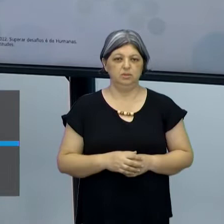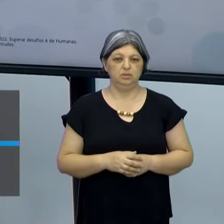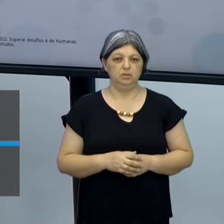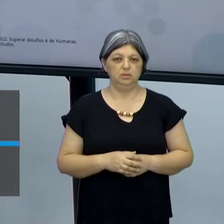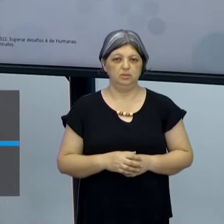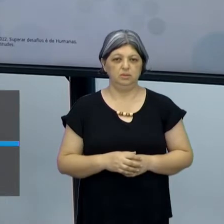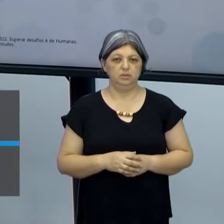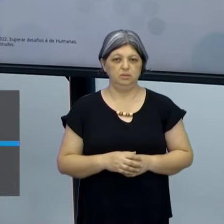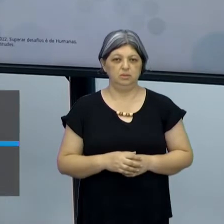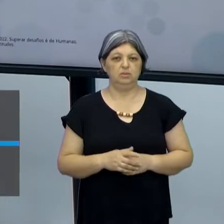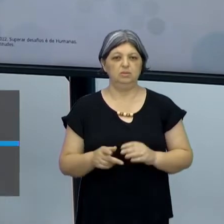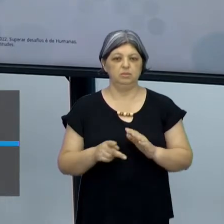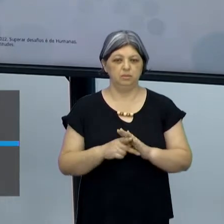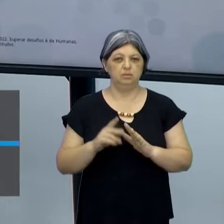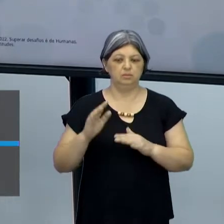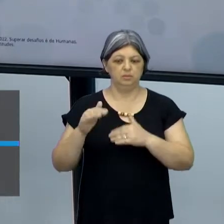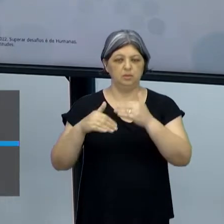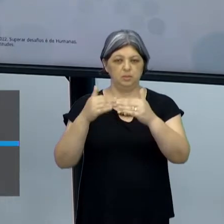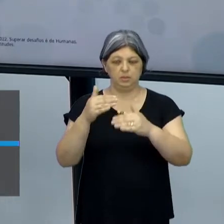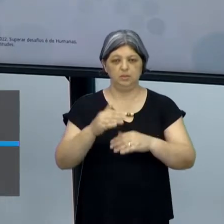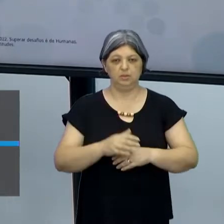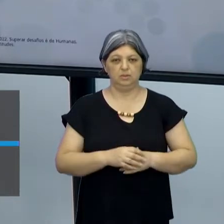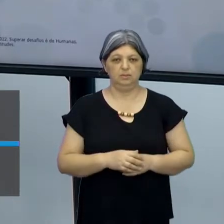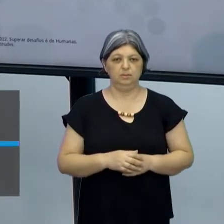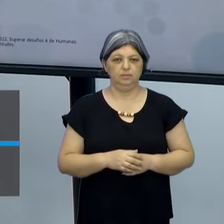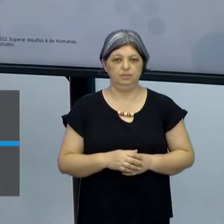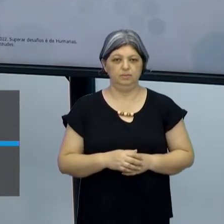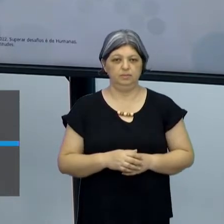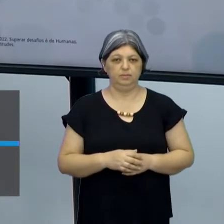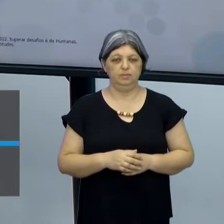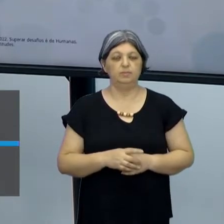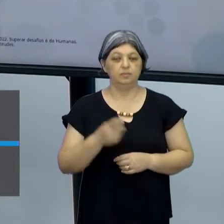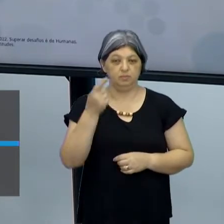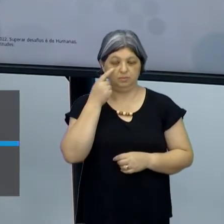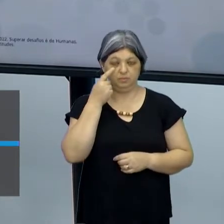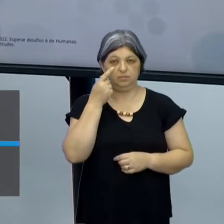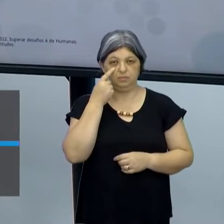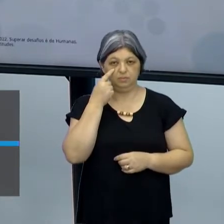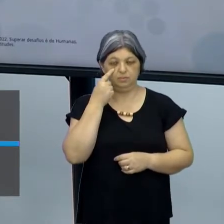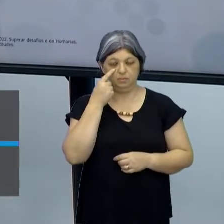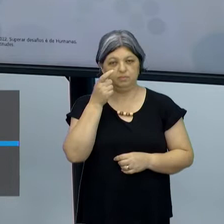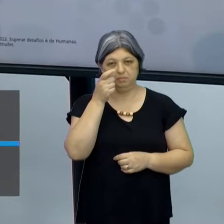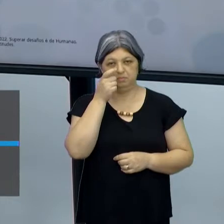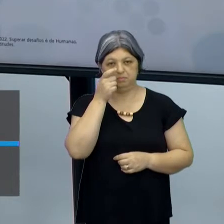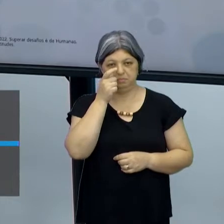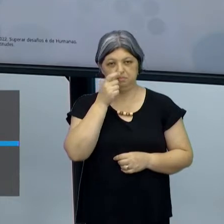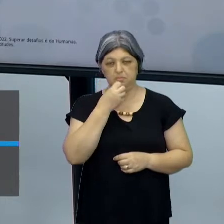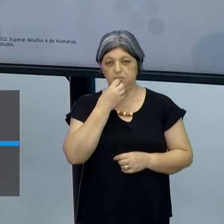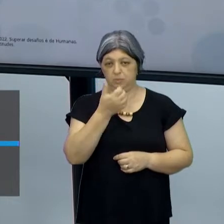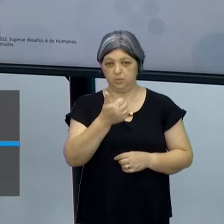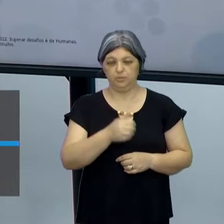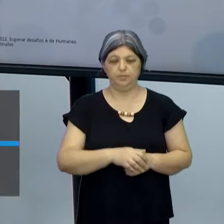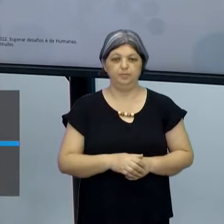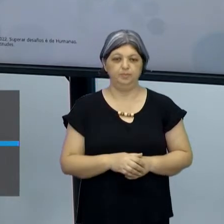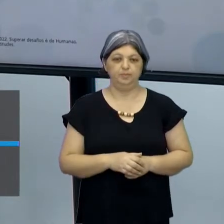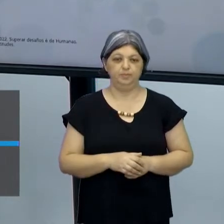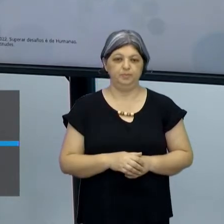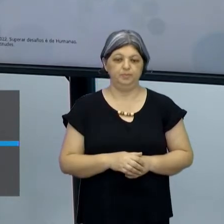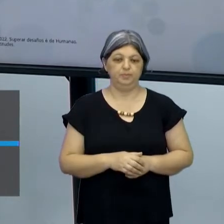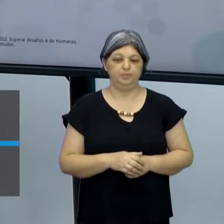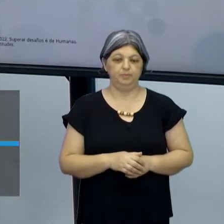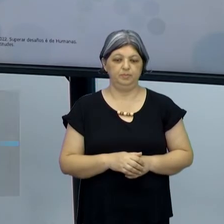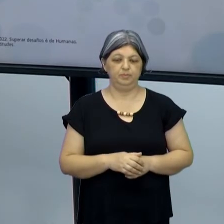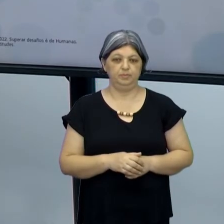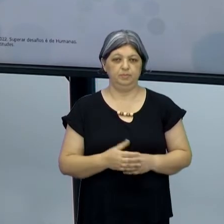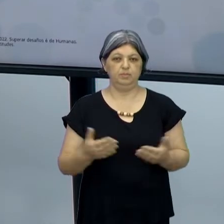lá também vai aumentando mas deem uma olhada porque vale bastante a pena, tá bom, pessoal? E agora,